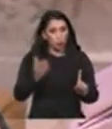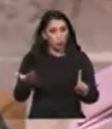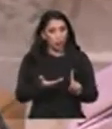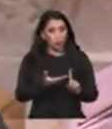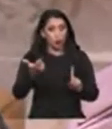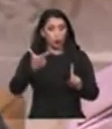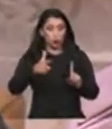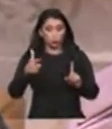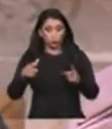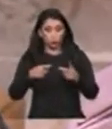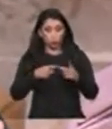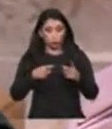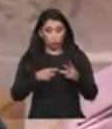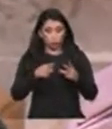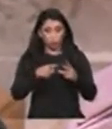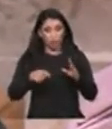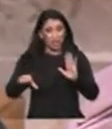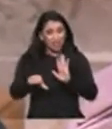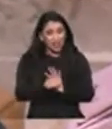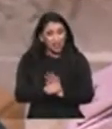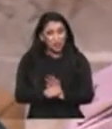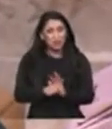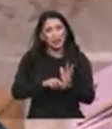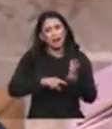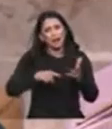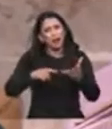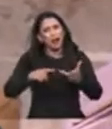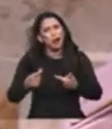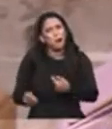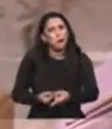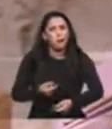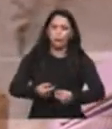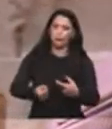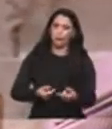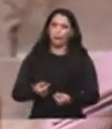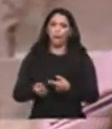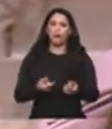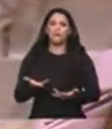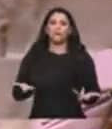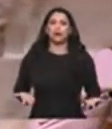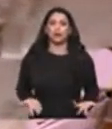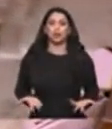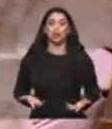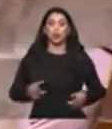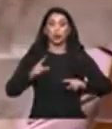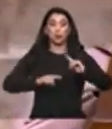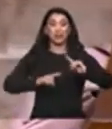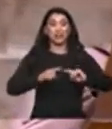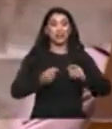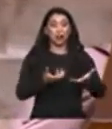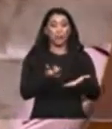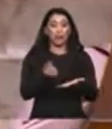demais litisconsortes passivos, praticou uma série de crimes de lavagem de dinheiro. O pressuposto material para o